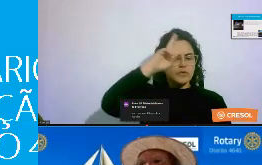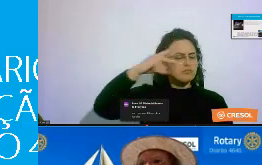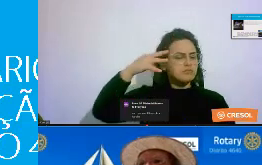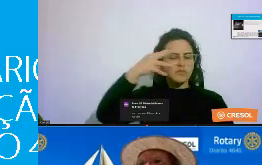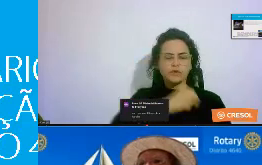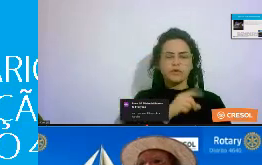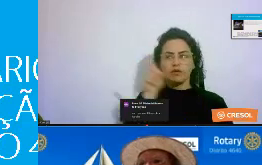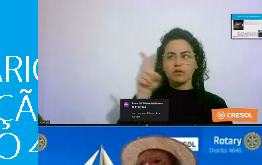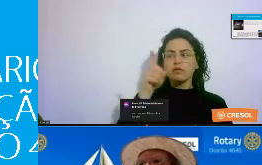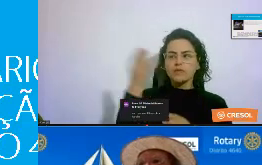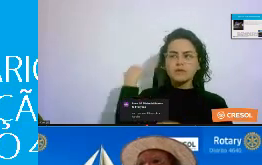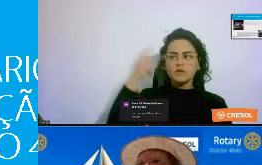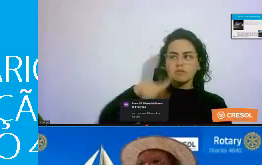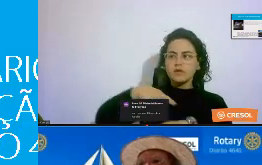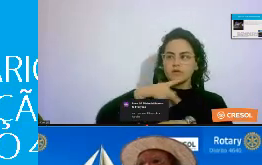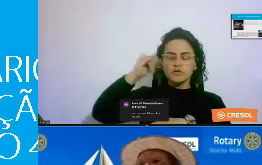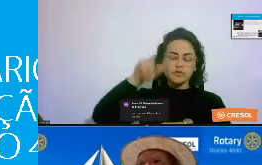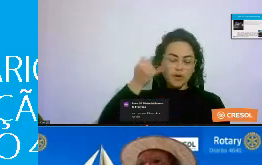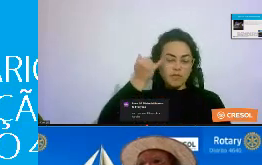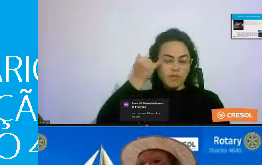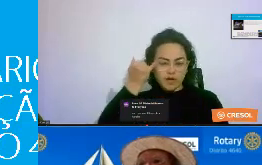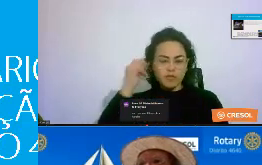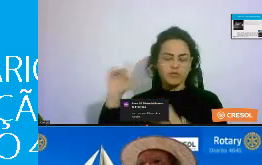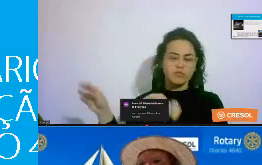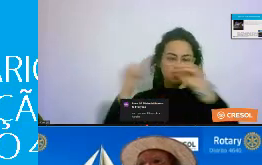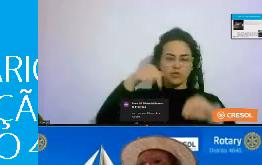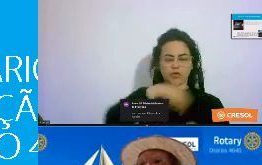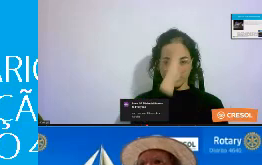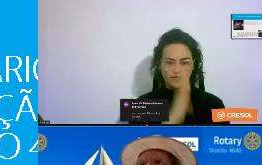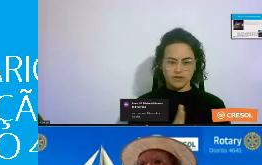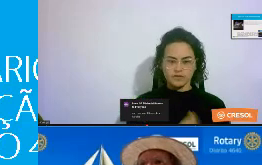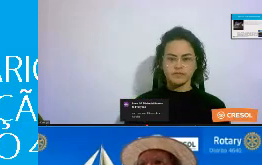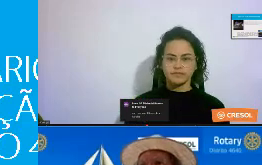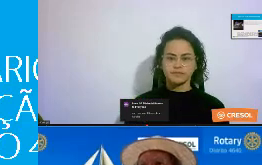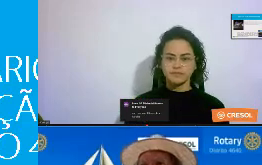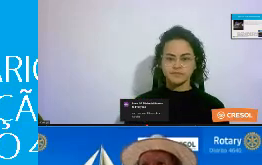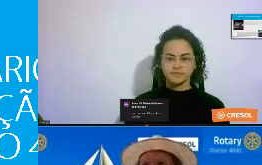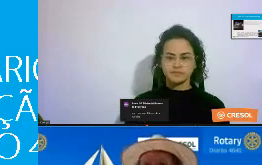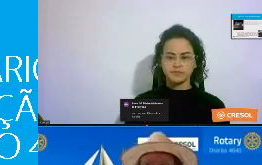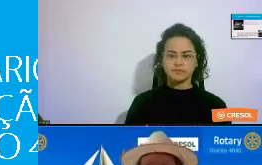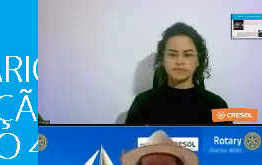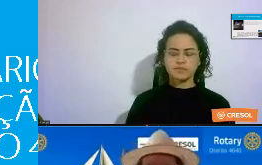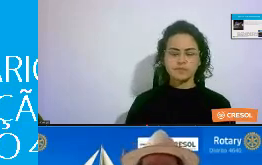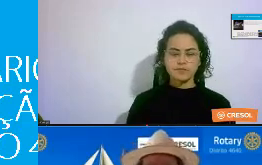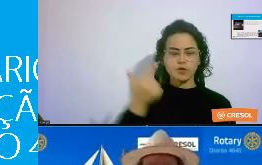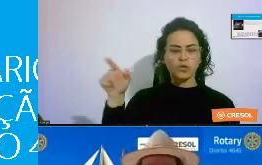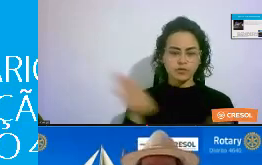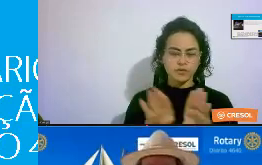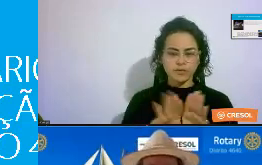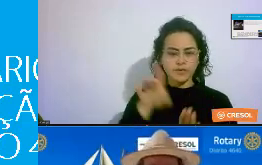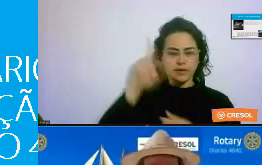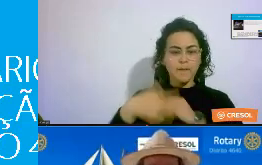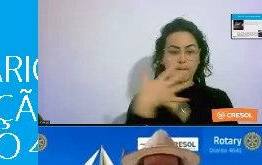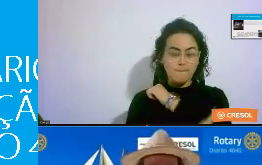e se estabeleceu aqui no Brasil. Outro item, Parque Alvorada, o parque mais